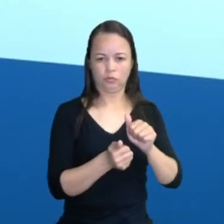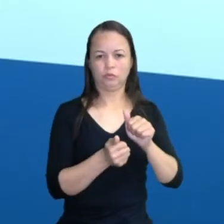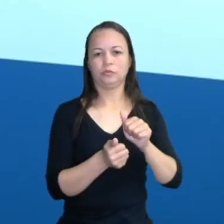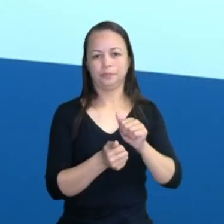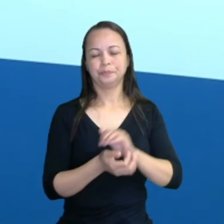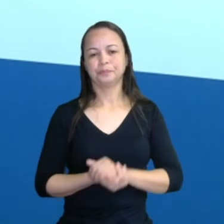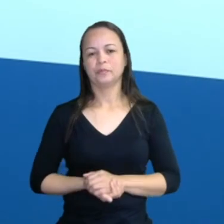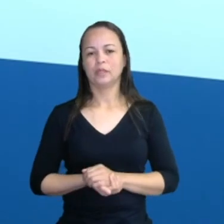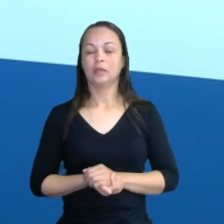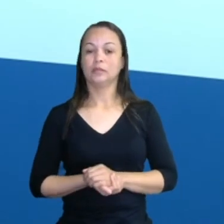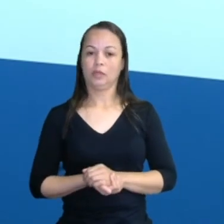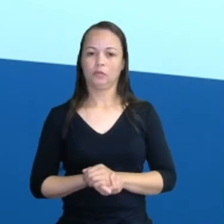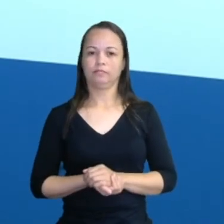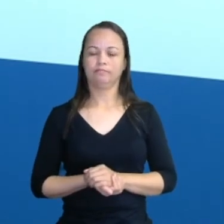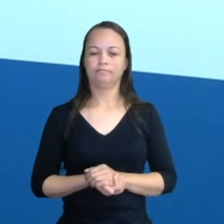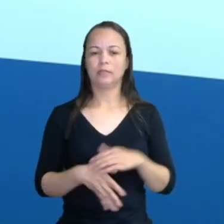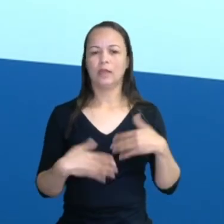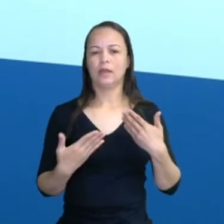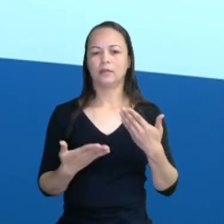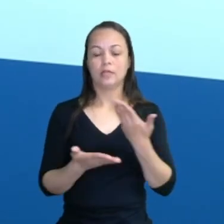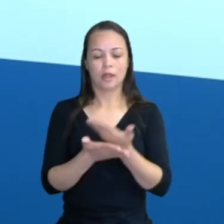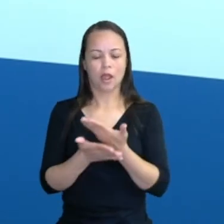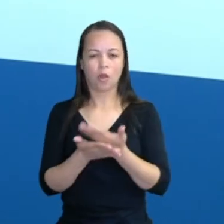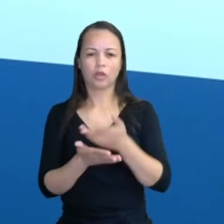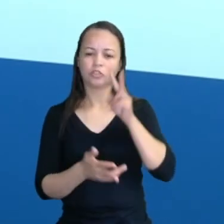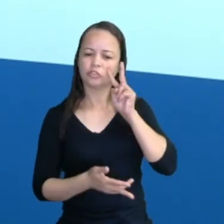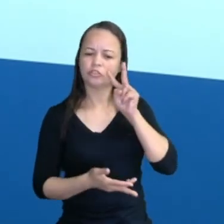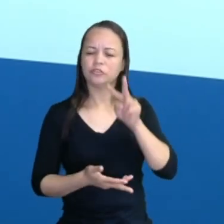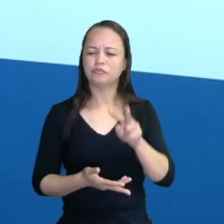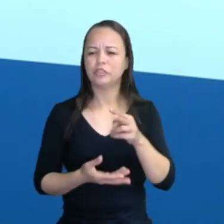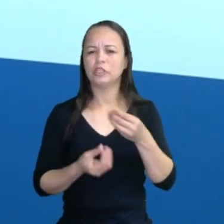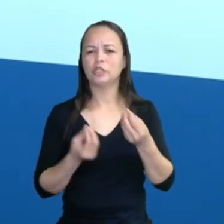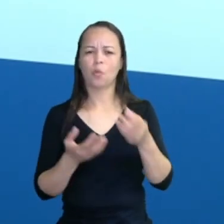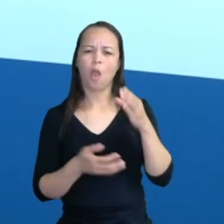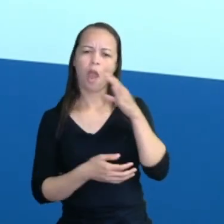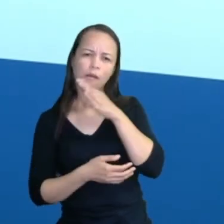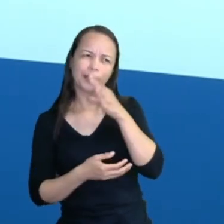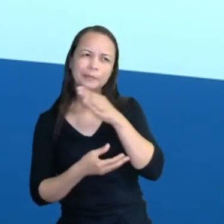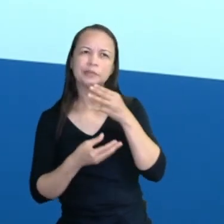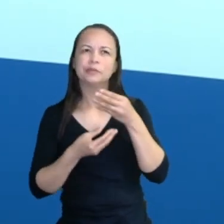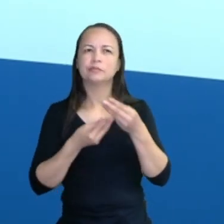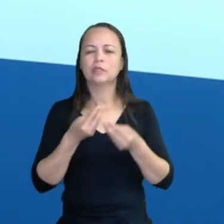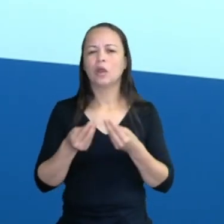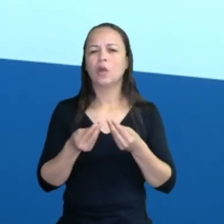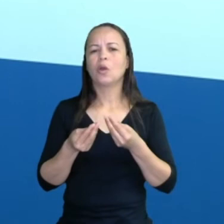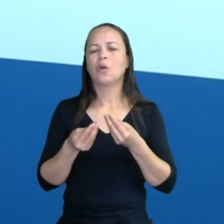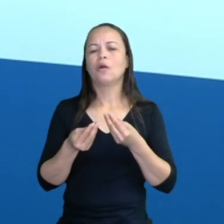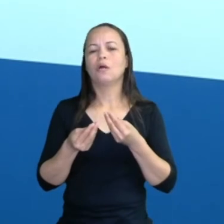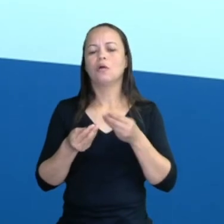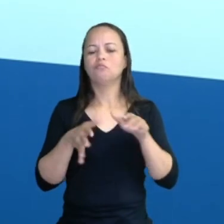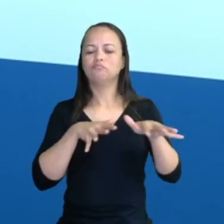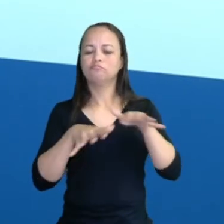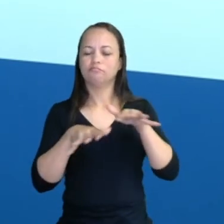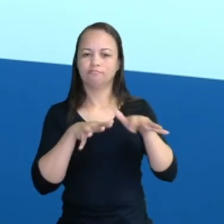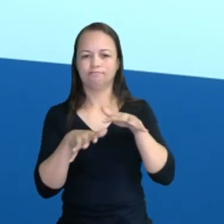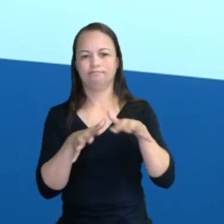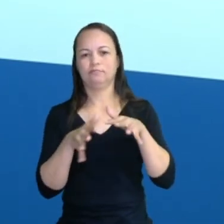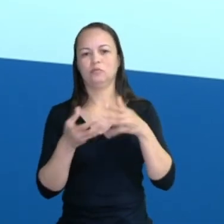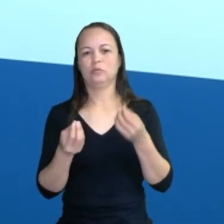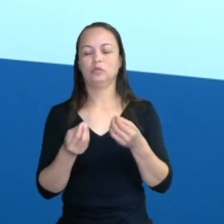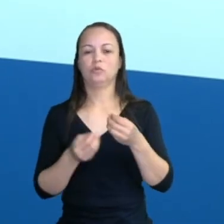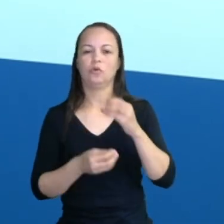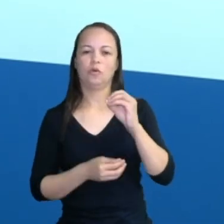nesta aula a gente viu, mesmo que de forma incipiente, rápida, como os movimentos no